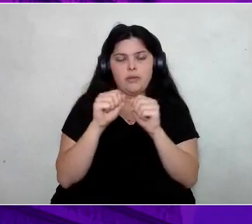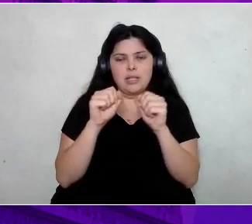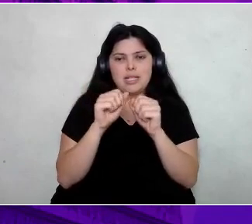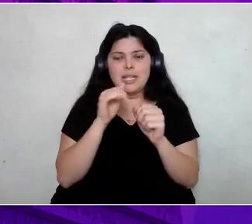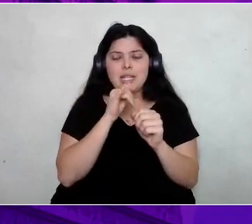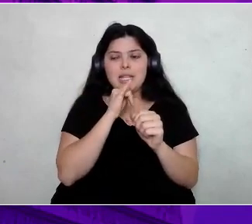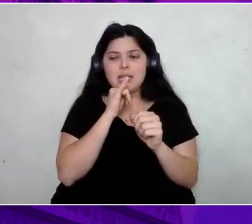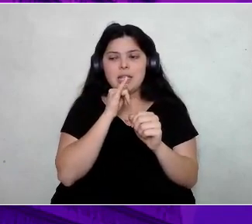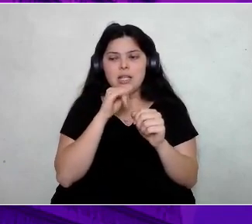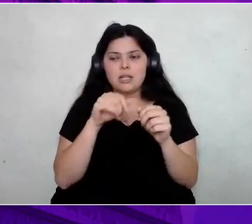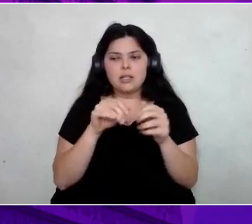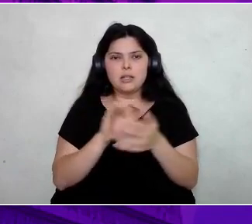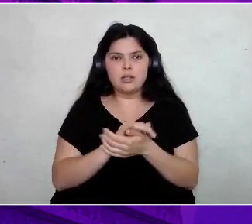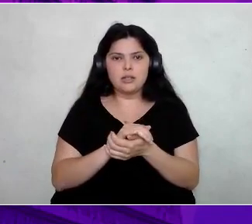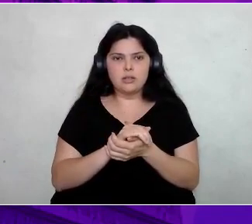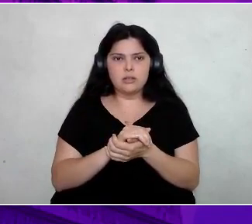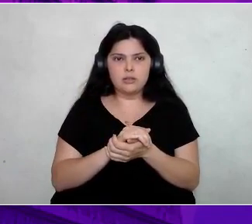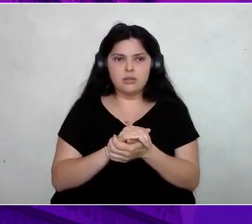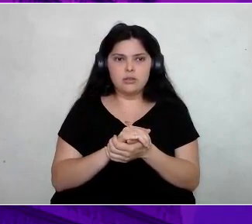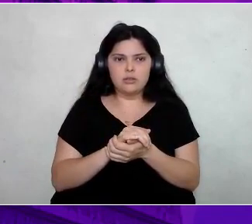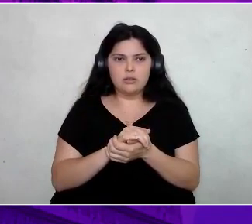de assentos.